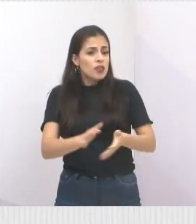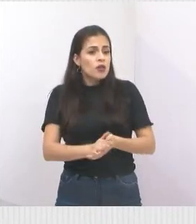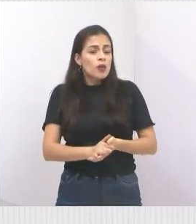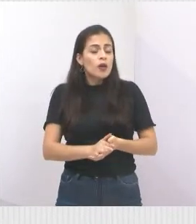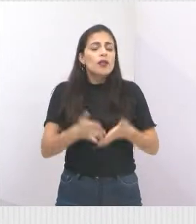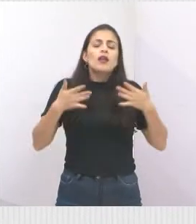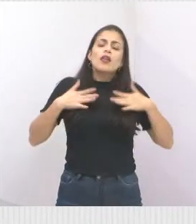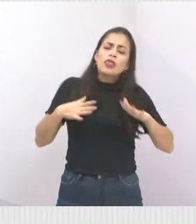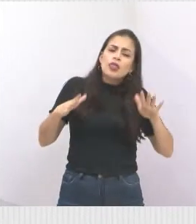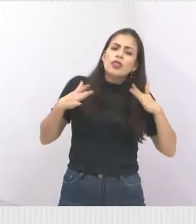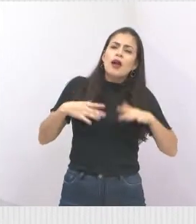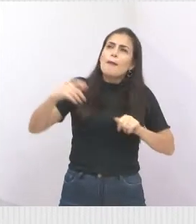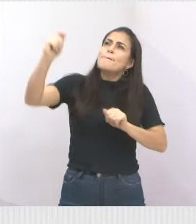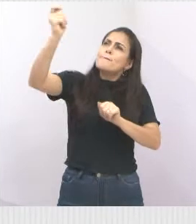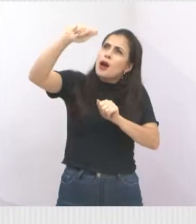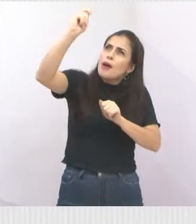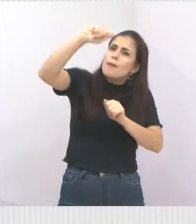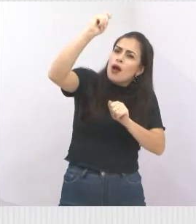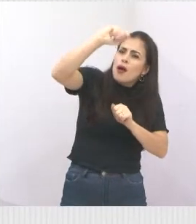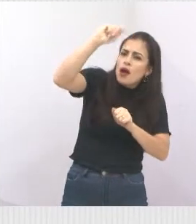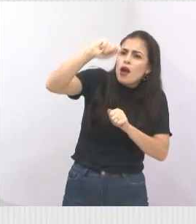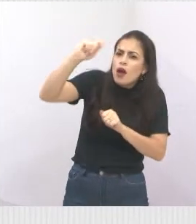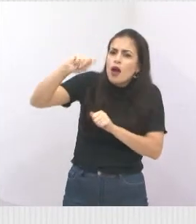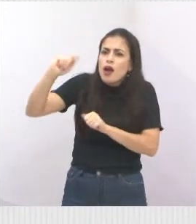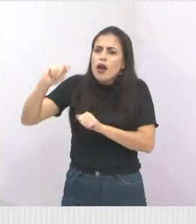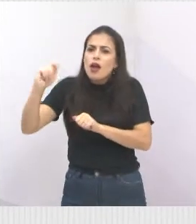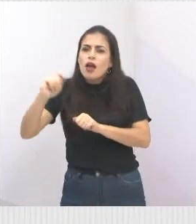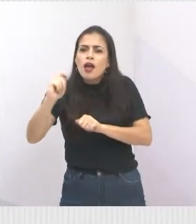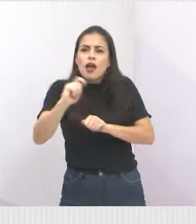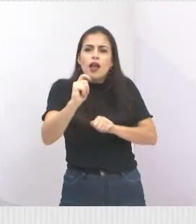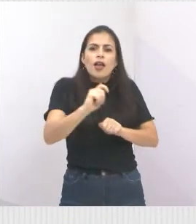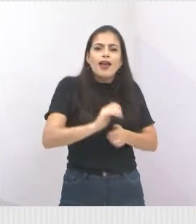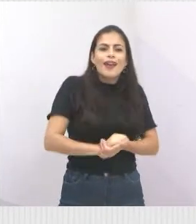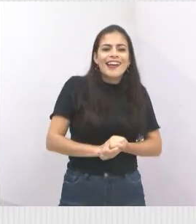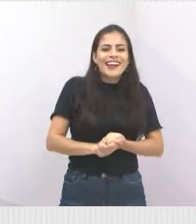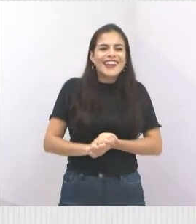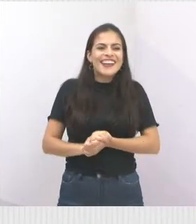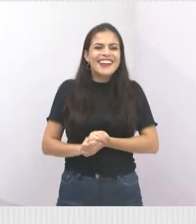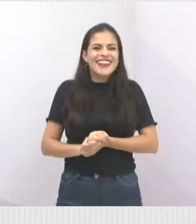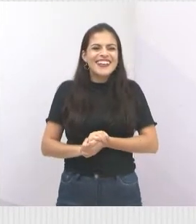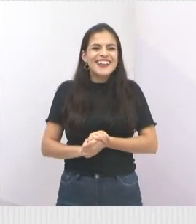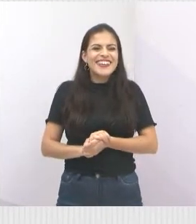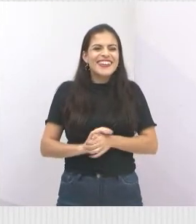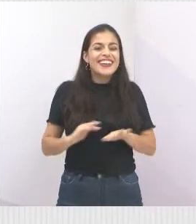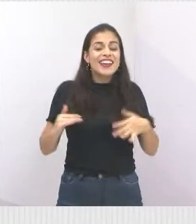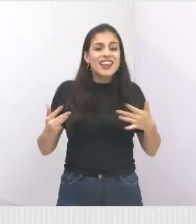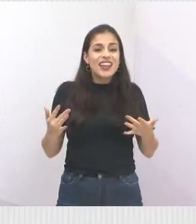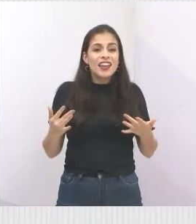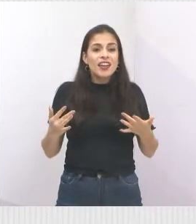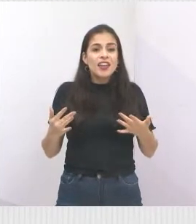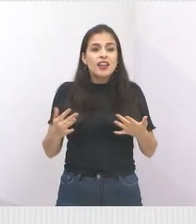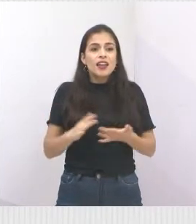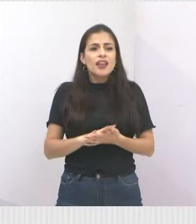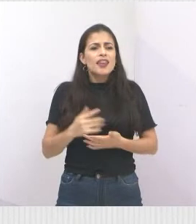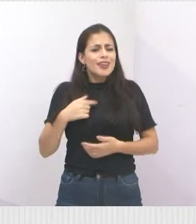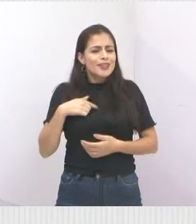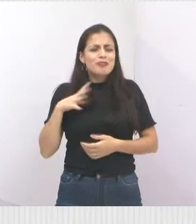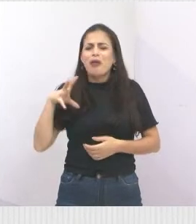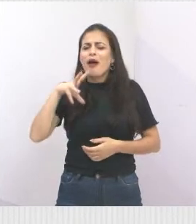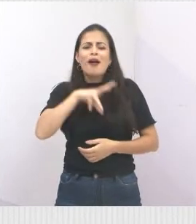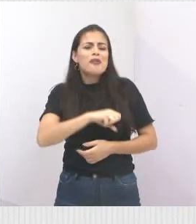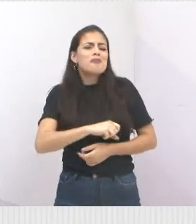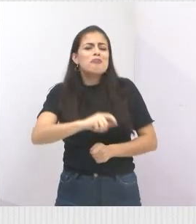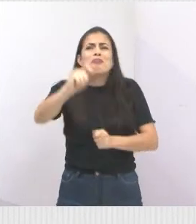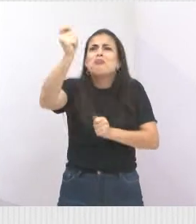tranquilidade soltar pipa deve tá cheio vai chegar aí no final do ano os ventos eu sempre fui apaixonado por pipa